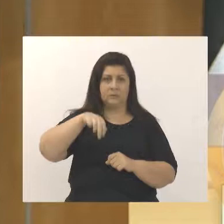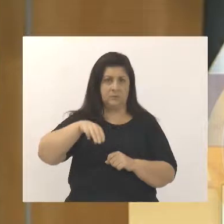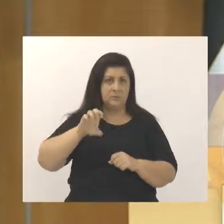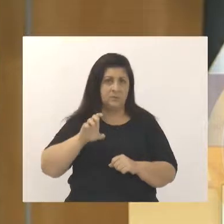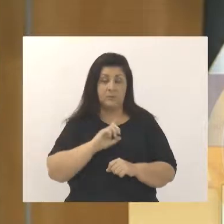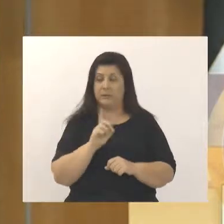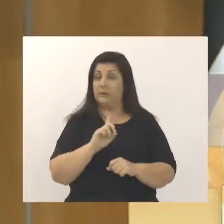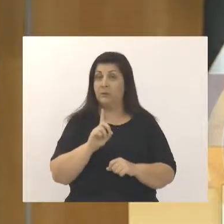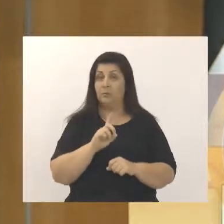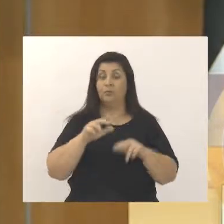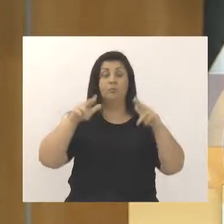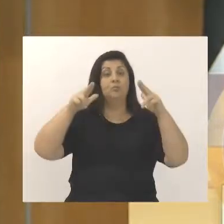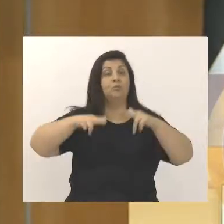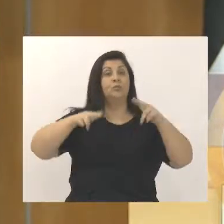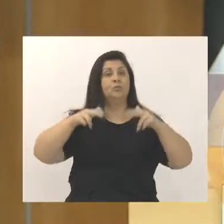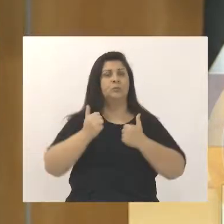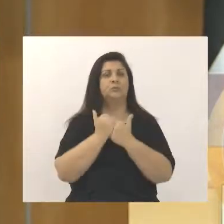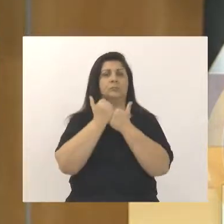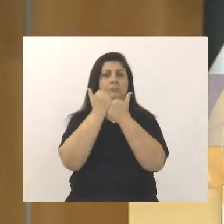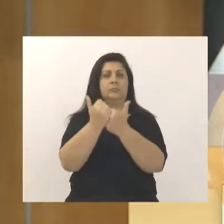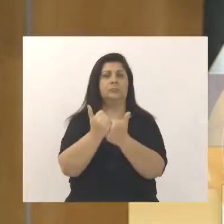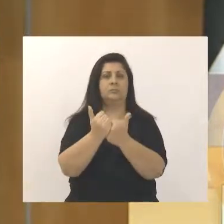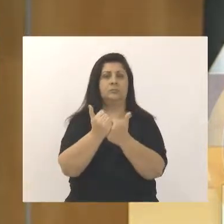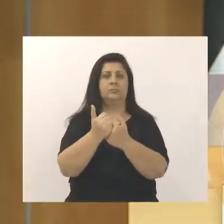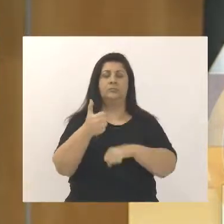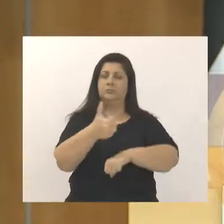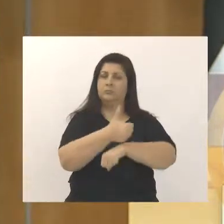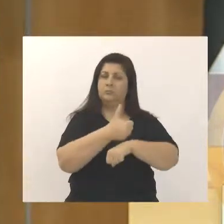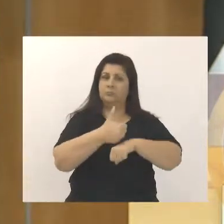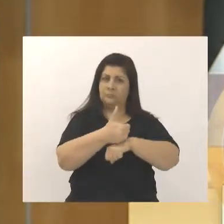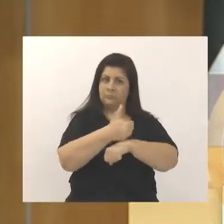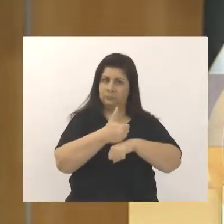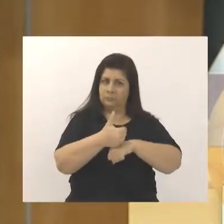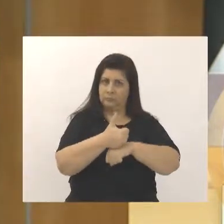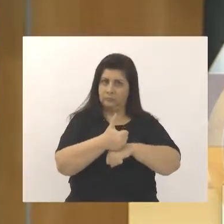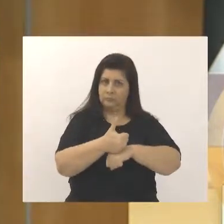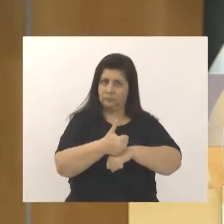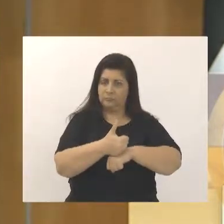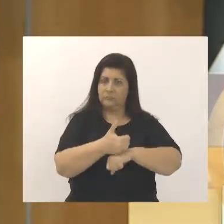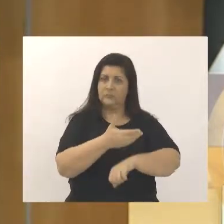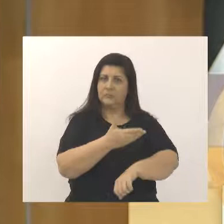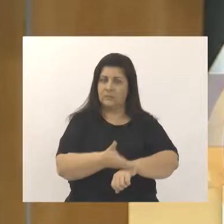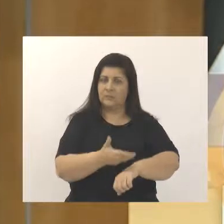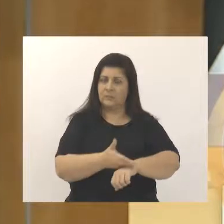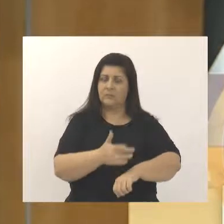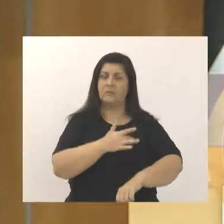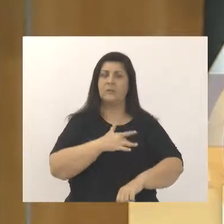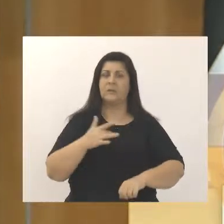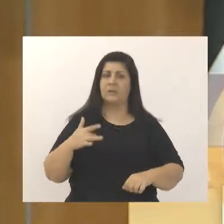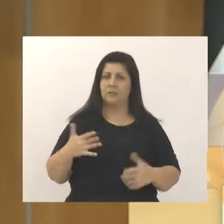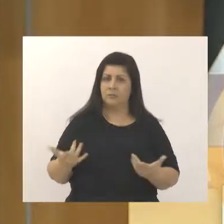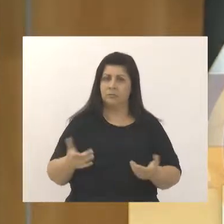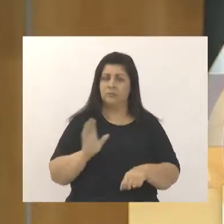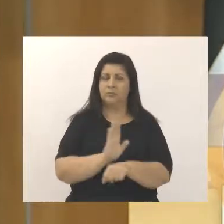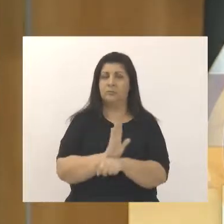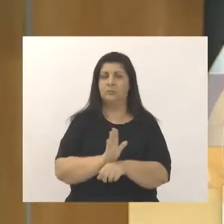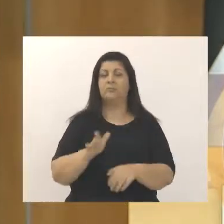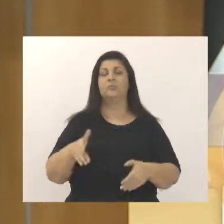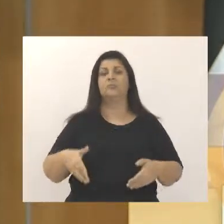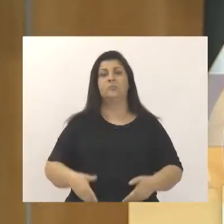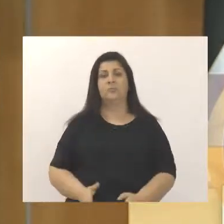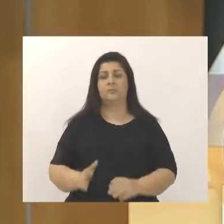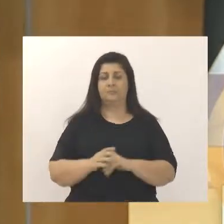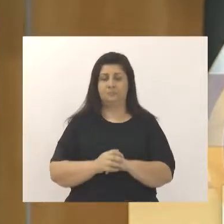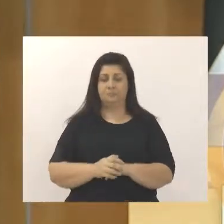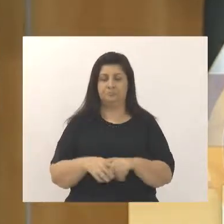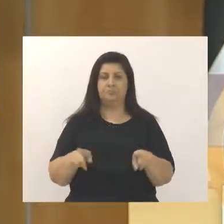não substitui qualquer dos profissionais tradicionalmente envolvidos na assistência ao parto. Também não é a